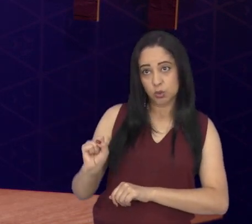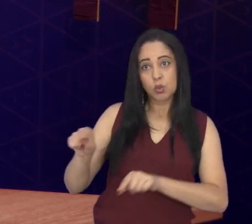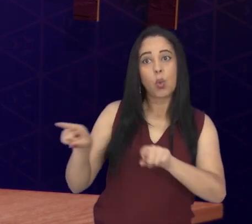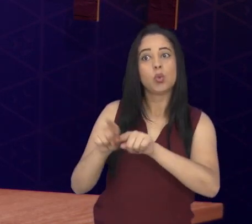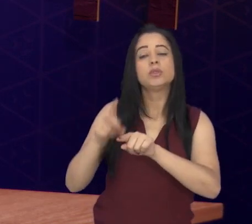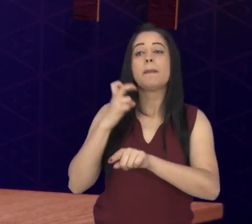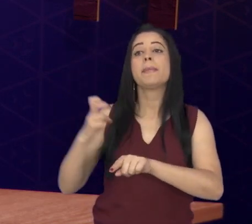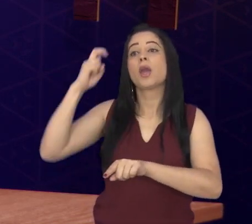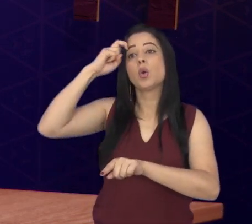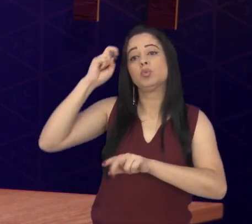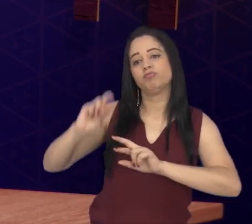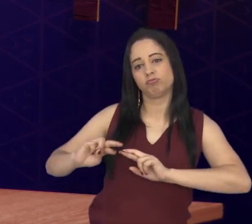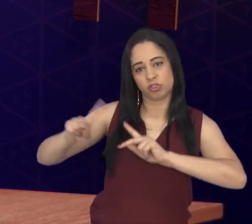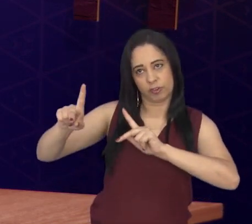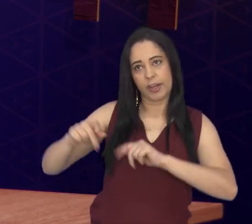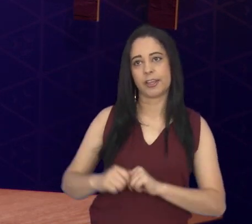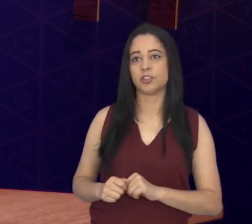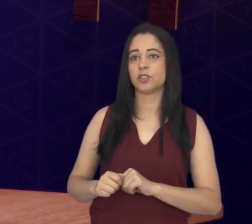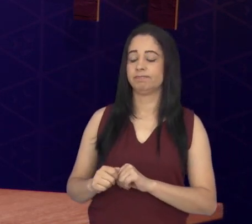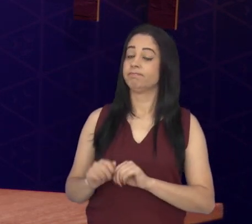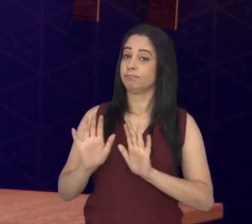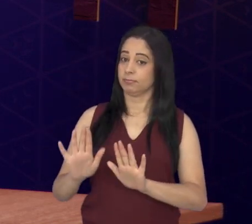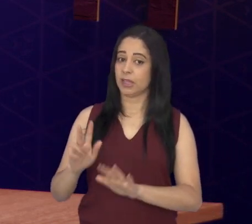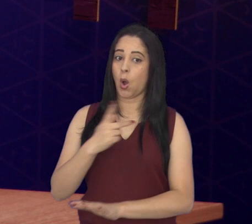as culturas. E o presidente, ele precisa